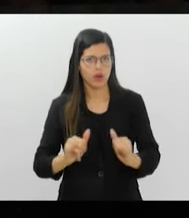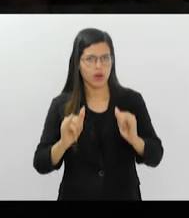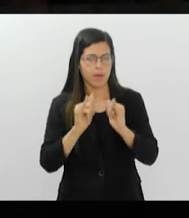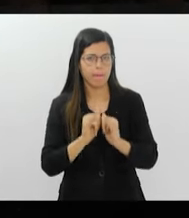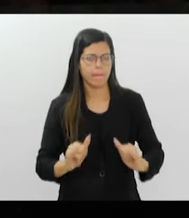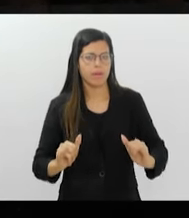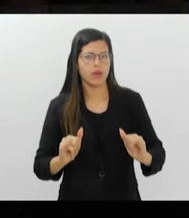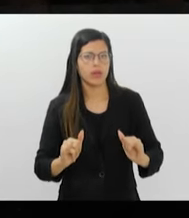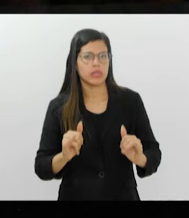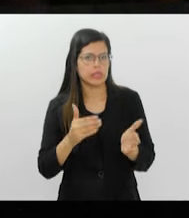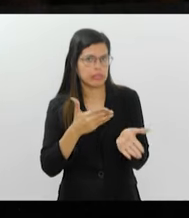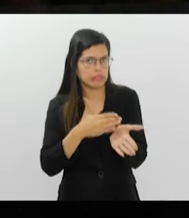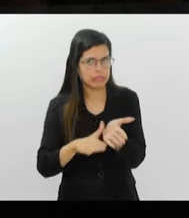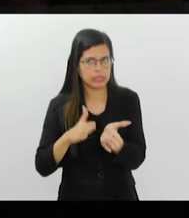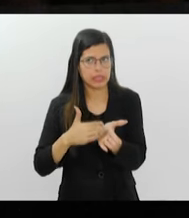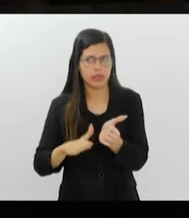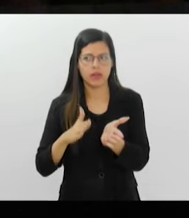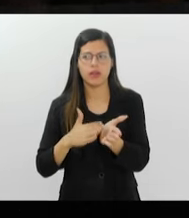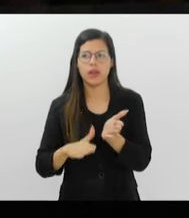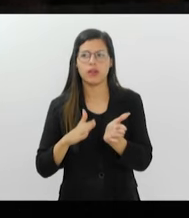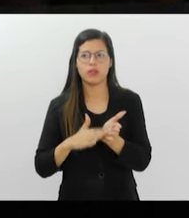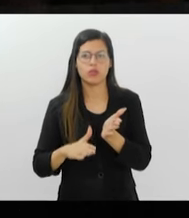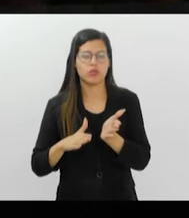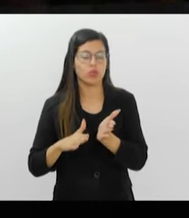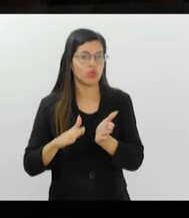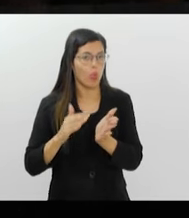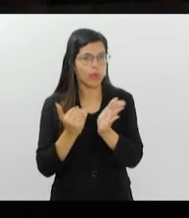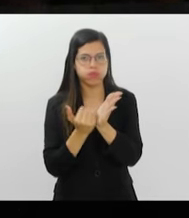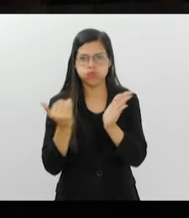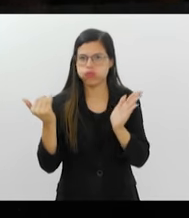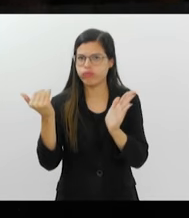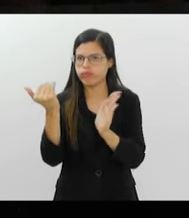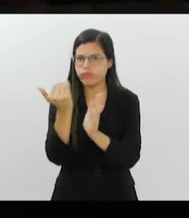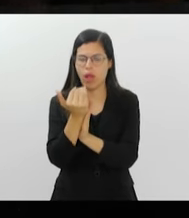de campanha à estratosfera,